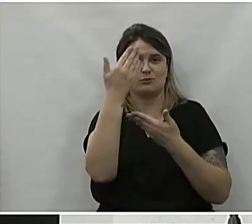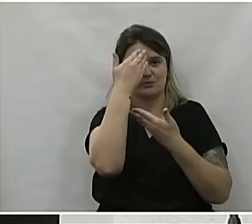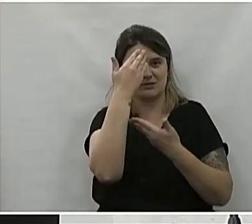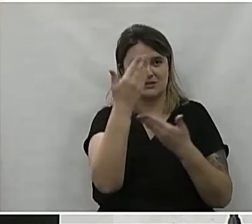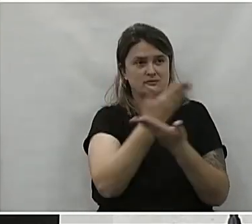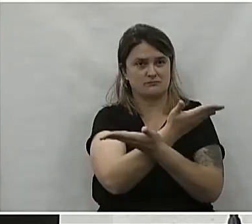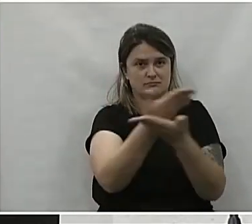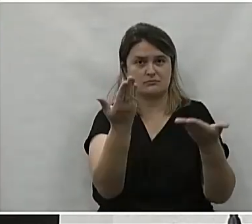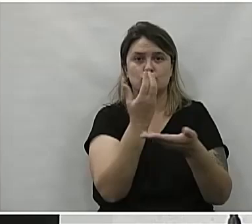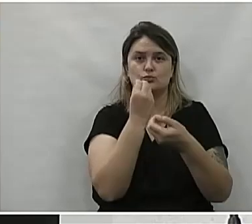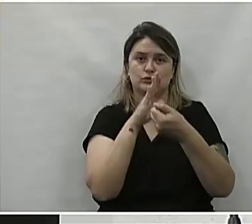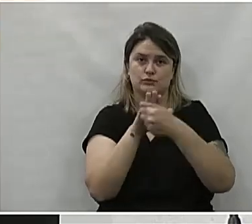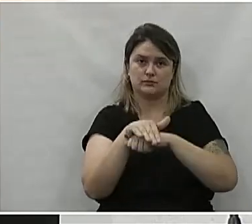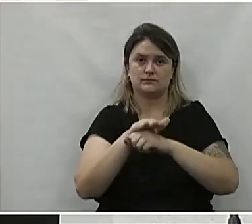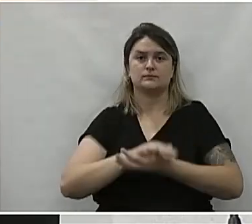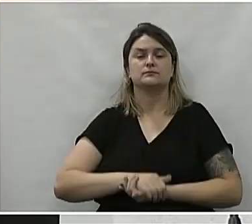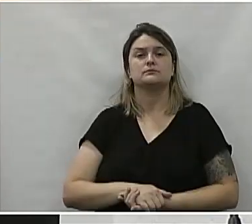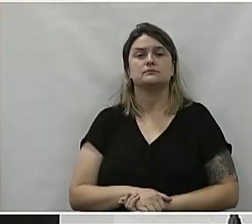obrigado A todos Uma boa noite